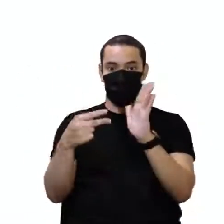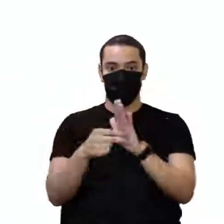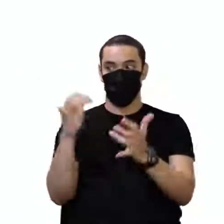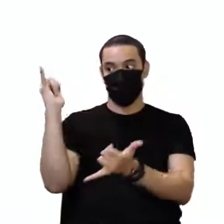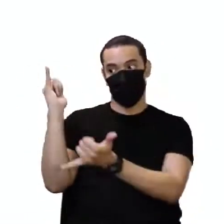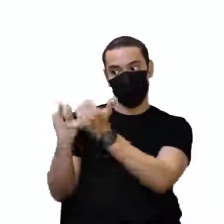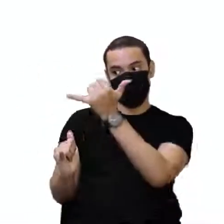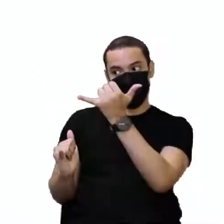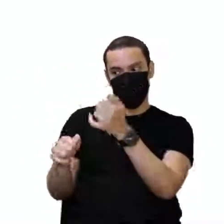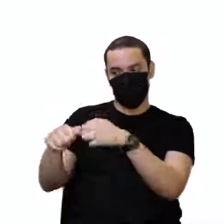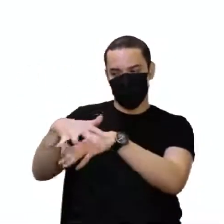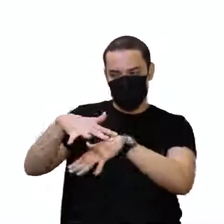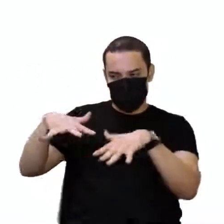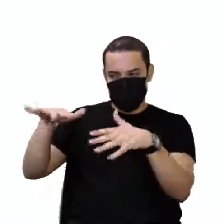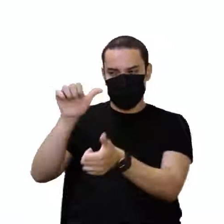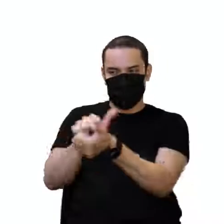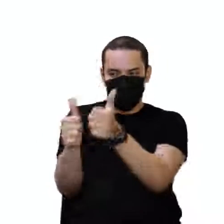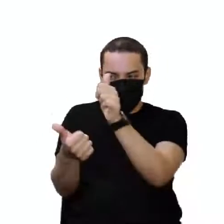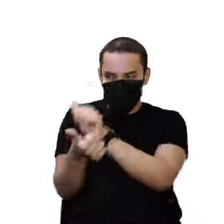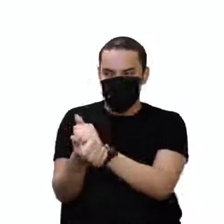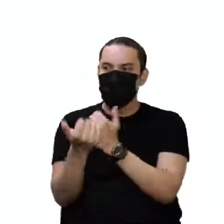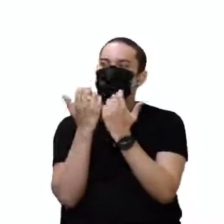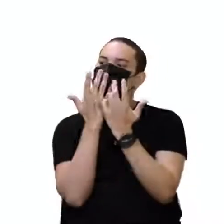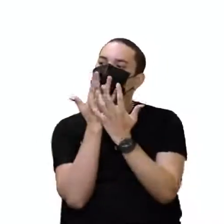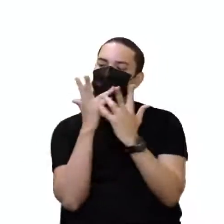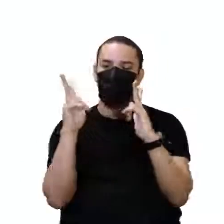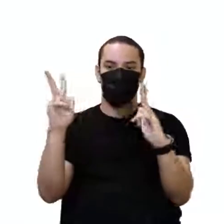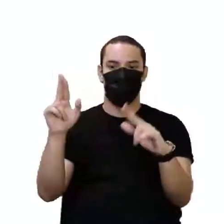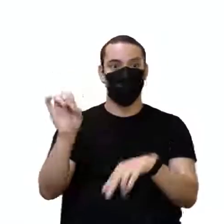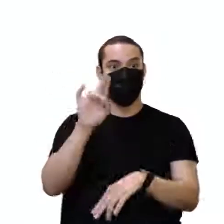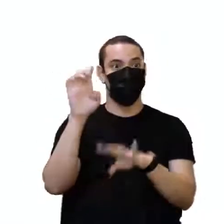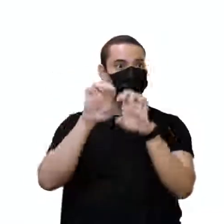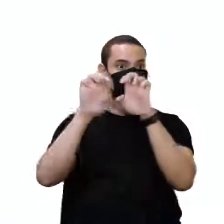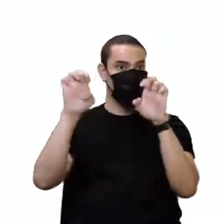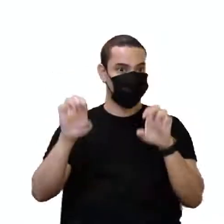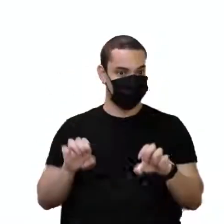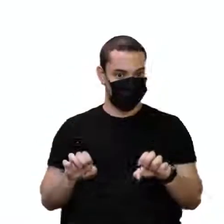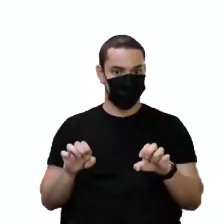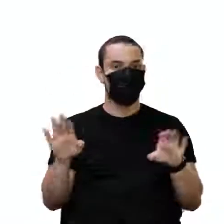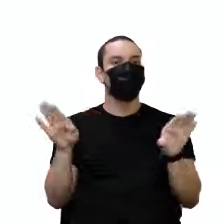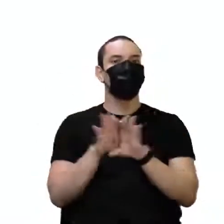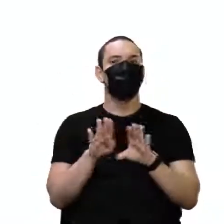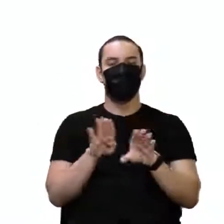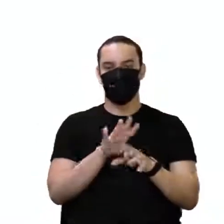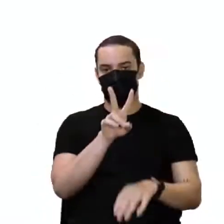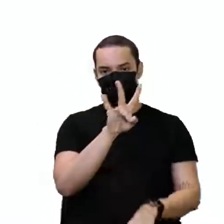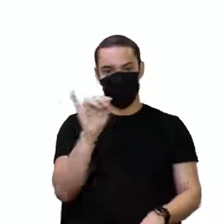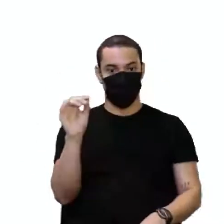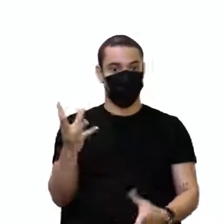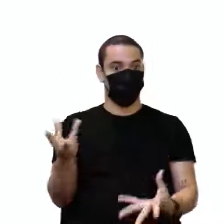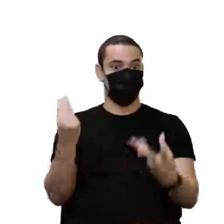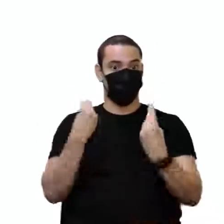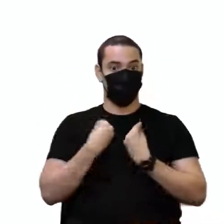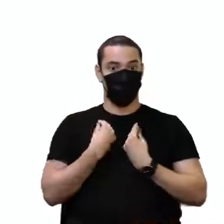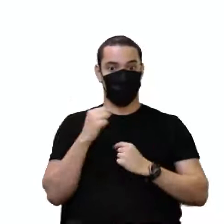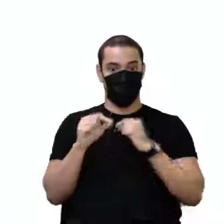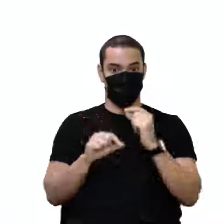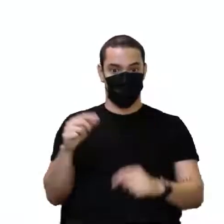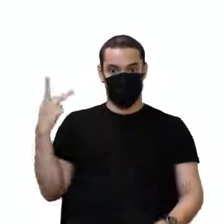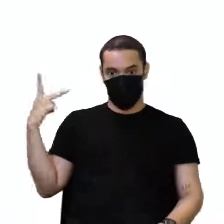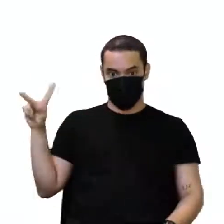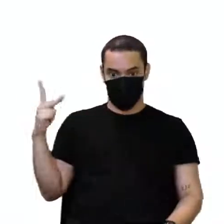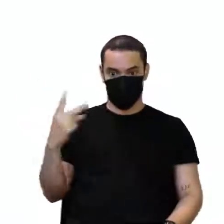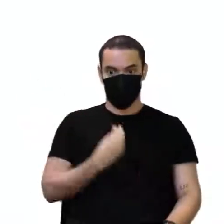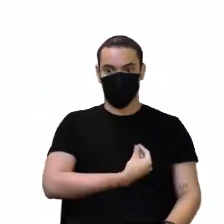assemelhar ao ambiente, a cor do ambiente ou a estrutura do ambiente, vai fazer com que esse organismo ou esse